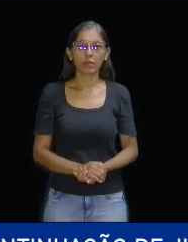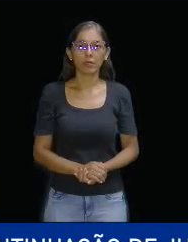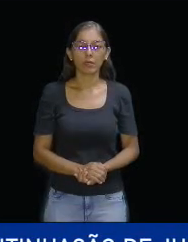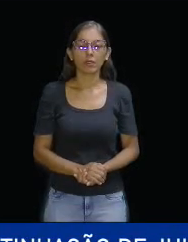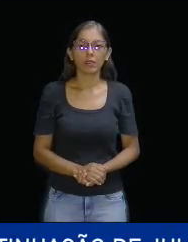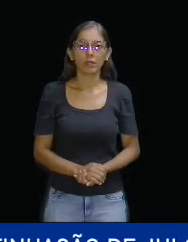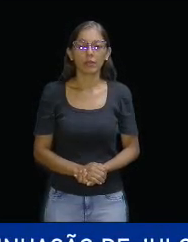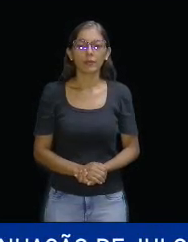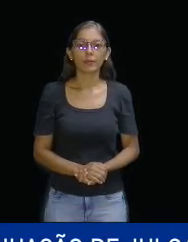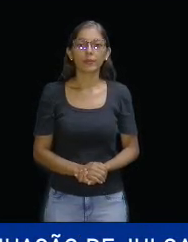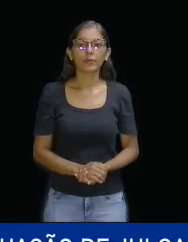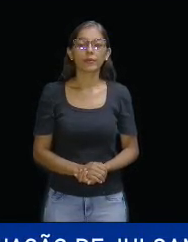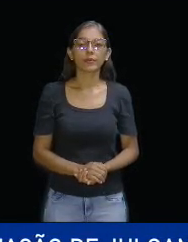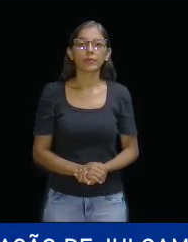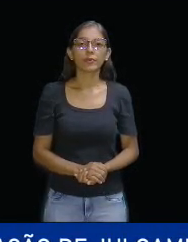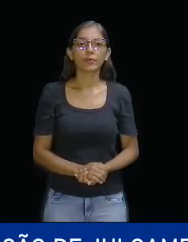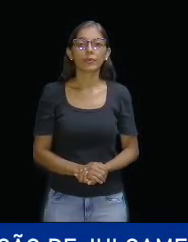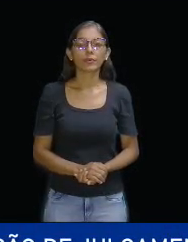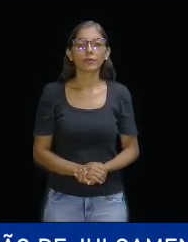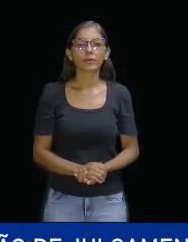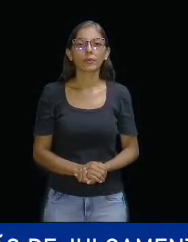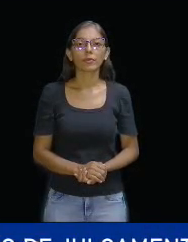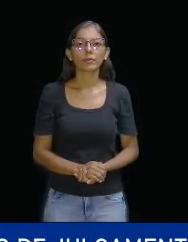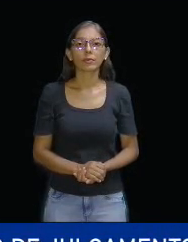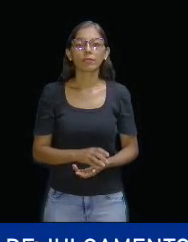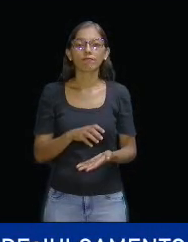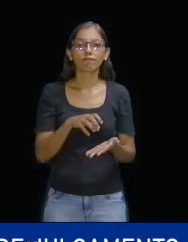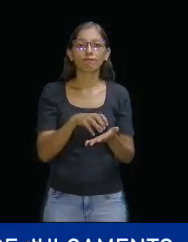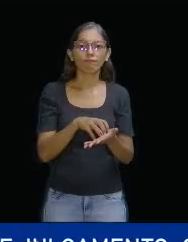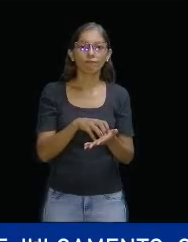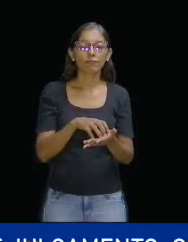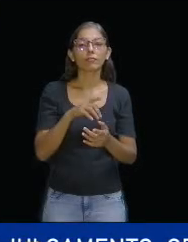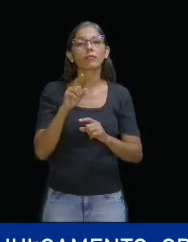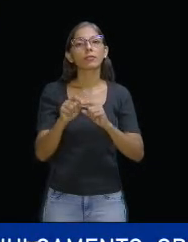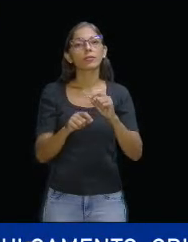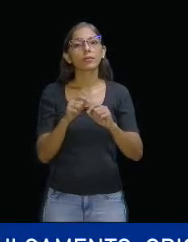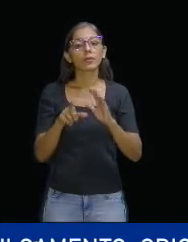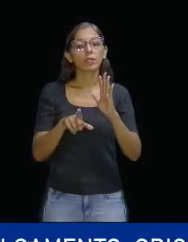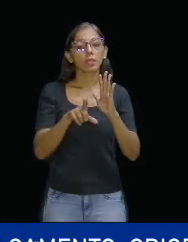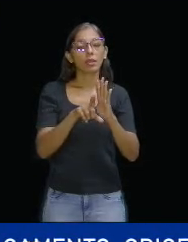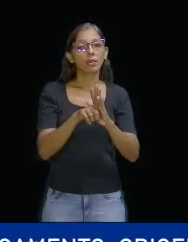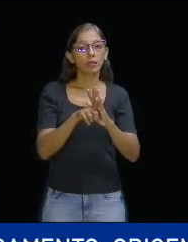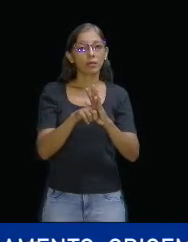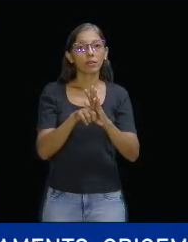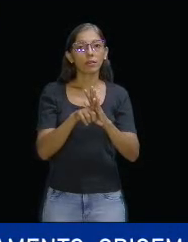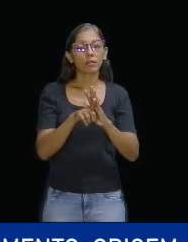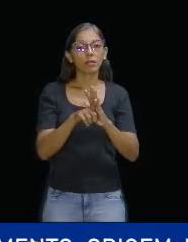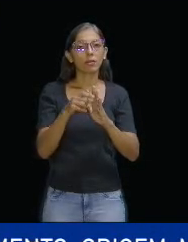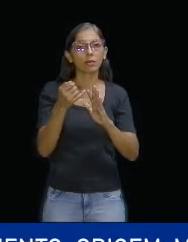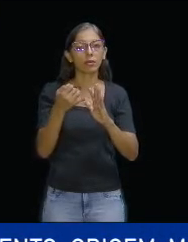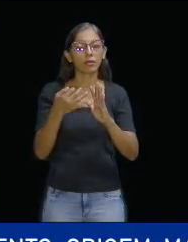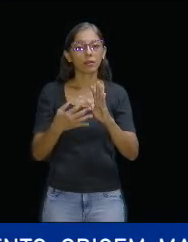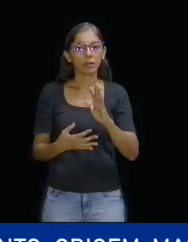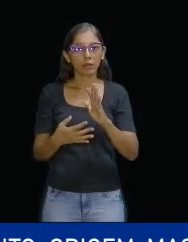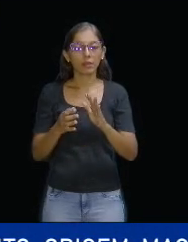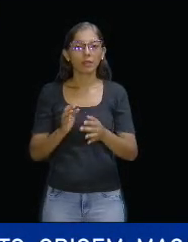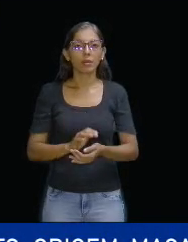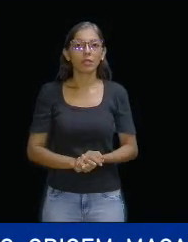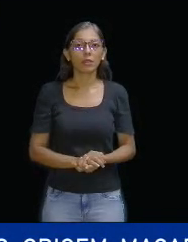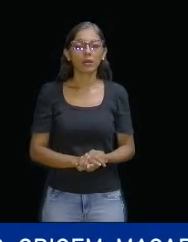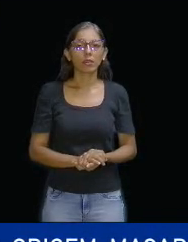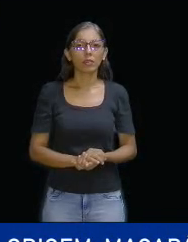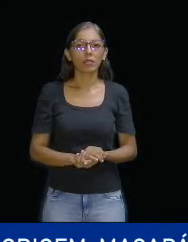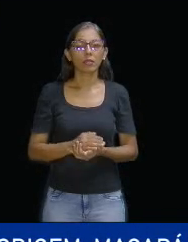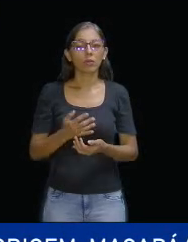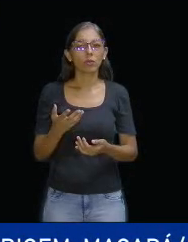Agora, propriamente com relação ao mérito, a legislação eleitoral brasileira, ao zelar pela paridade de armas